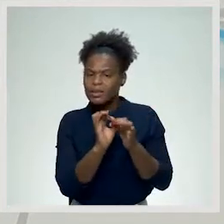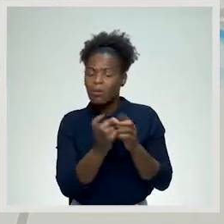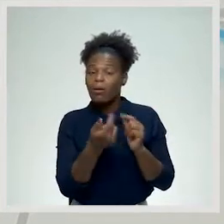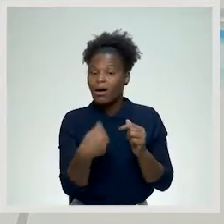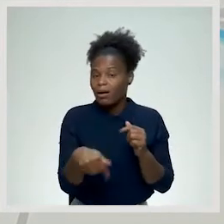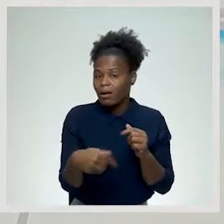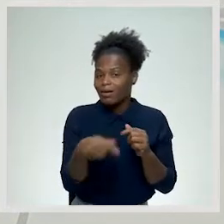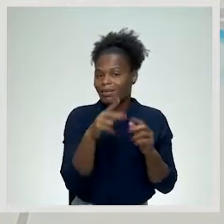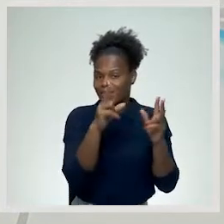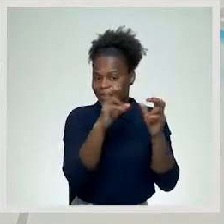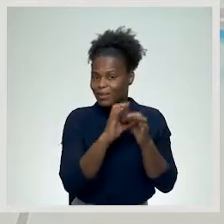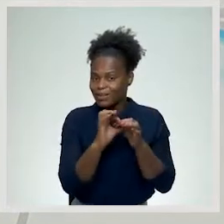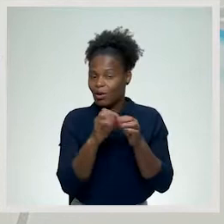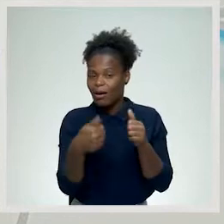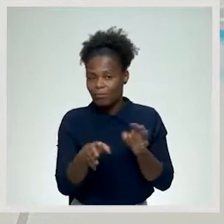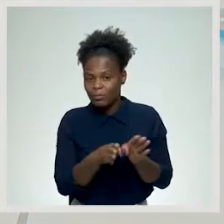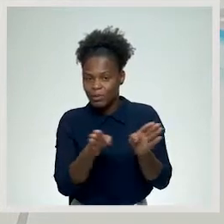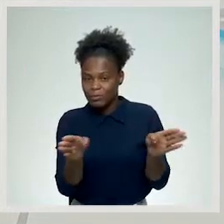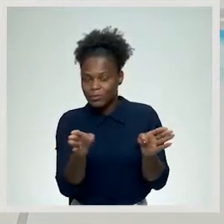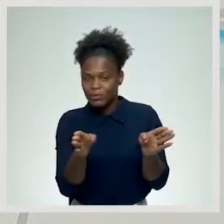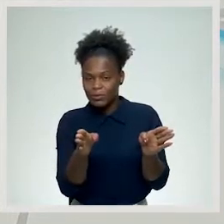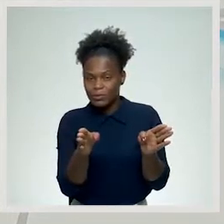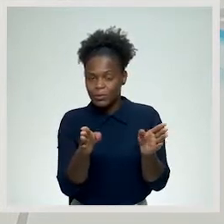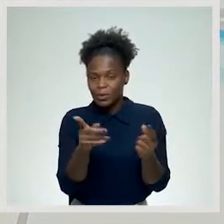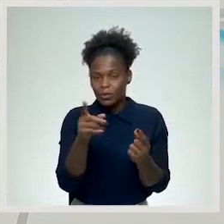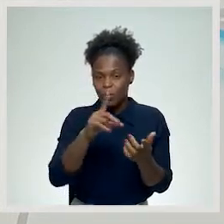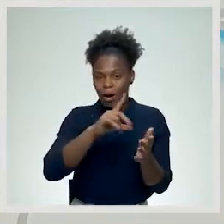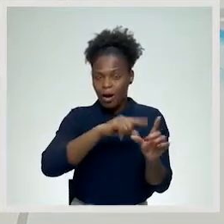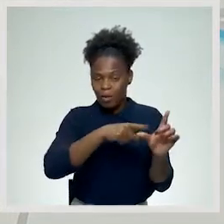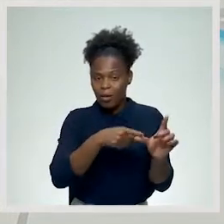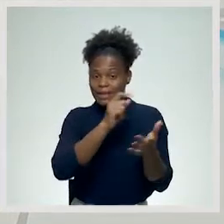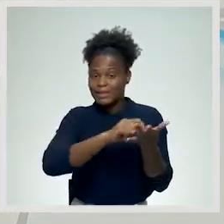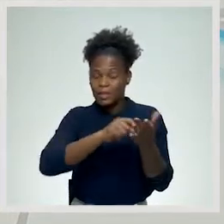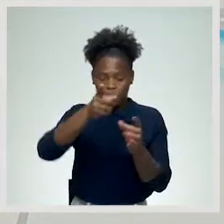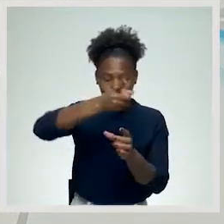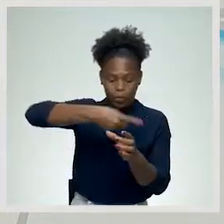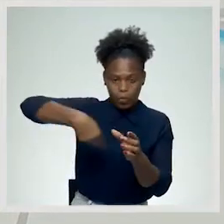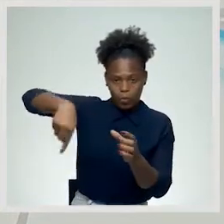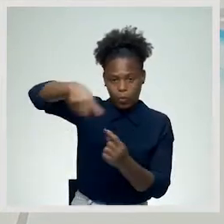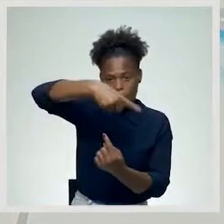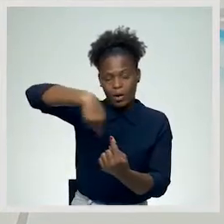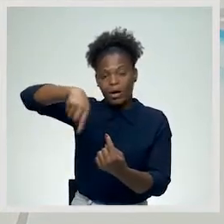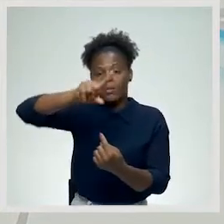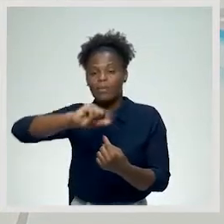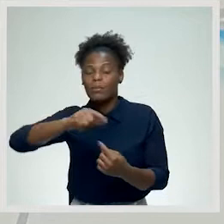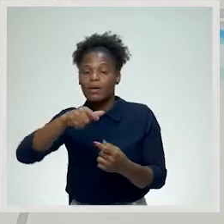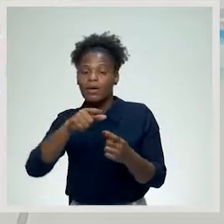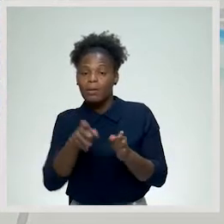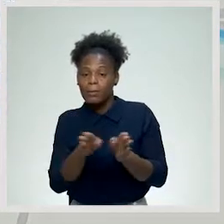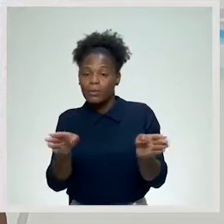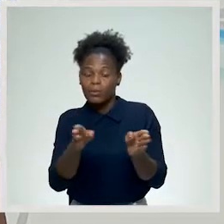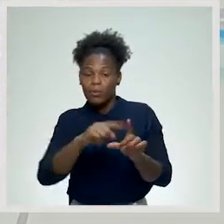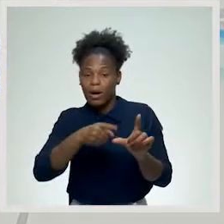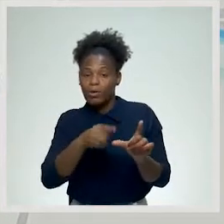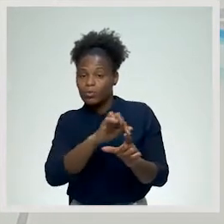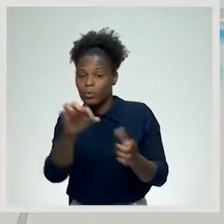existe entre a amplitude de um ângulo inscrito numa circunferência e a amplitude do seu